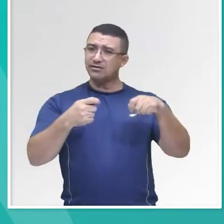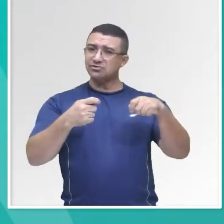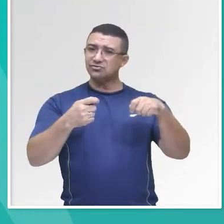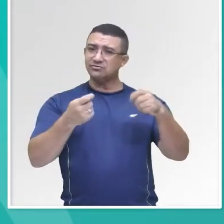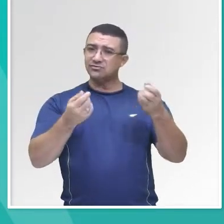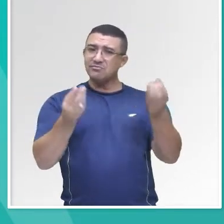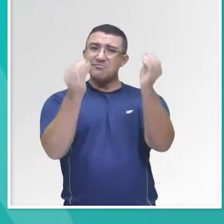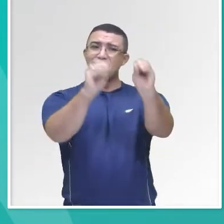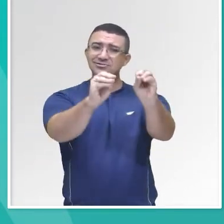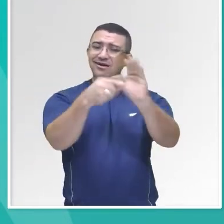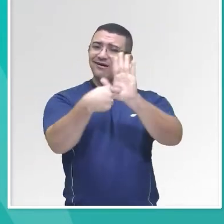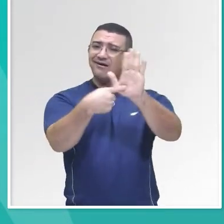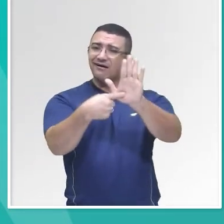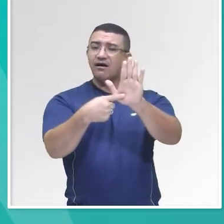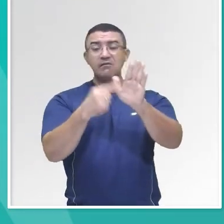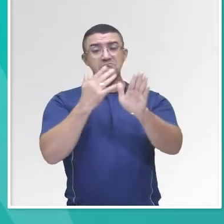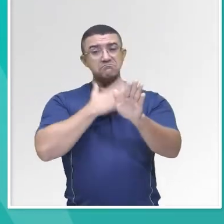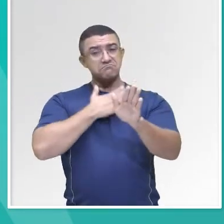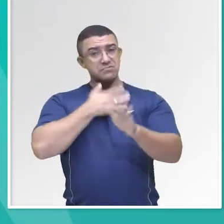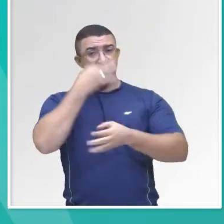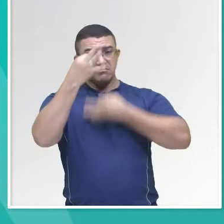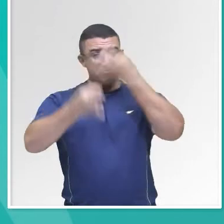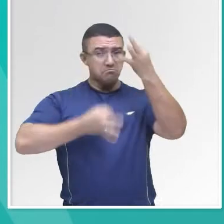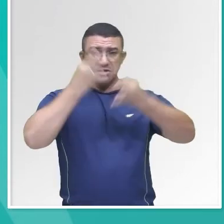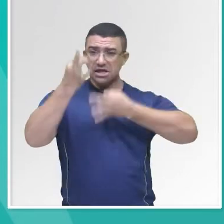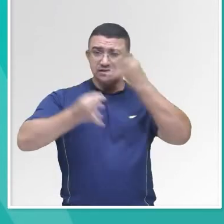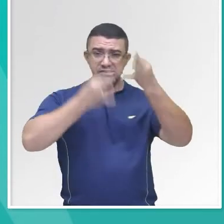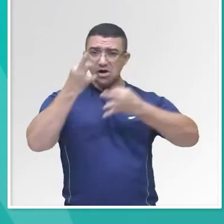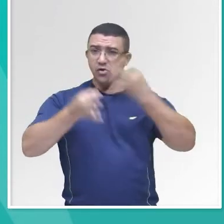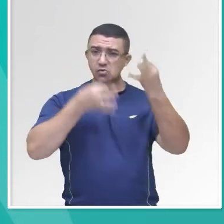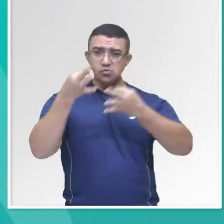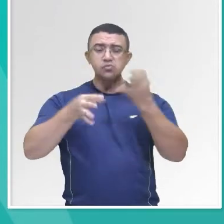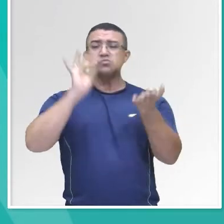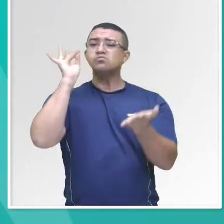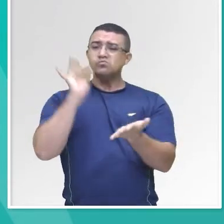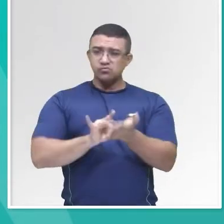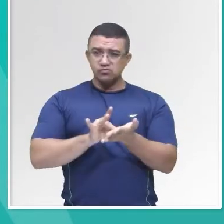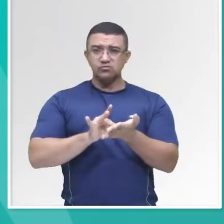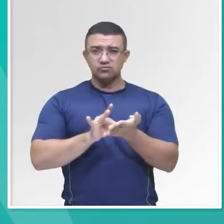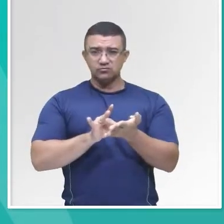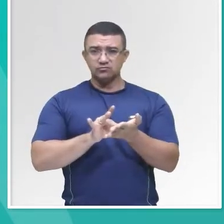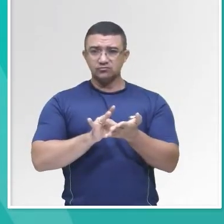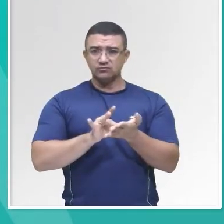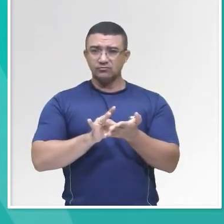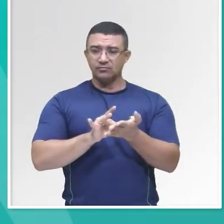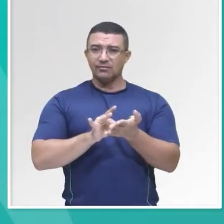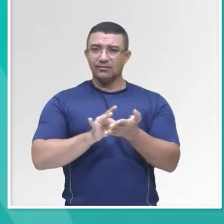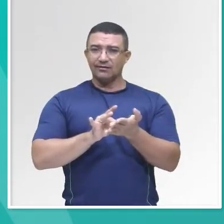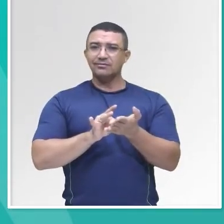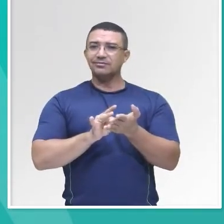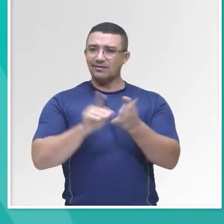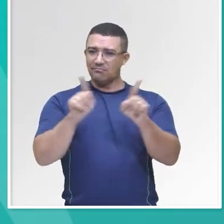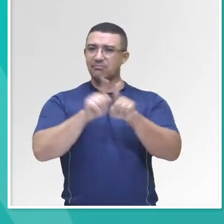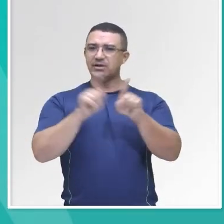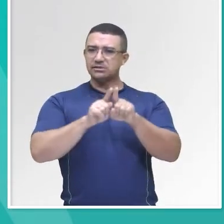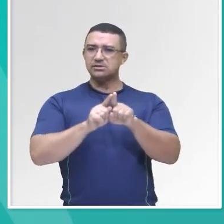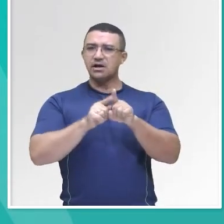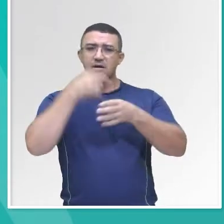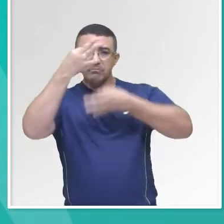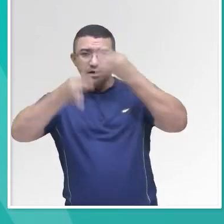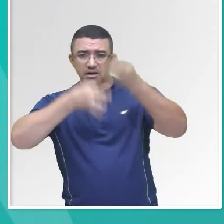Que eu argumento? De uma argumentação lógica. Essa argumentação tem que ser lógica, ela tem que ser coerente, tá?